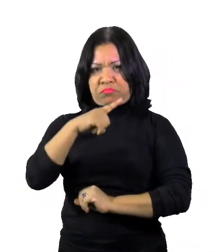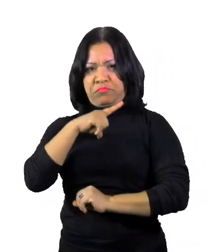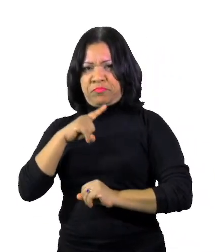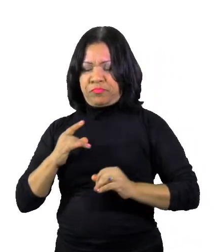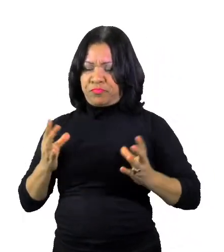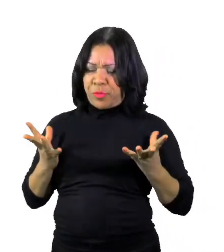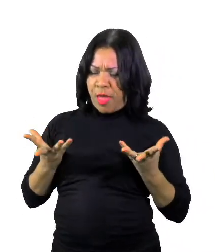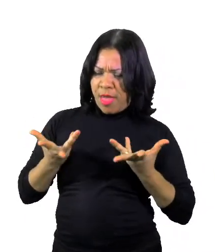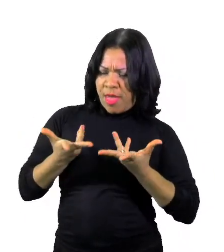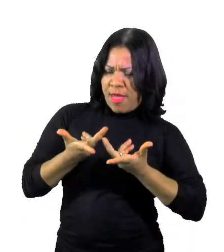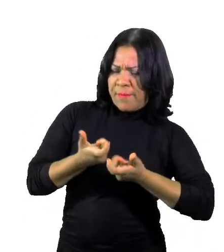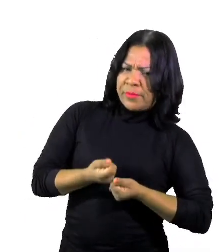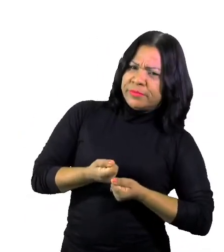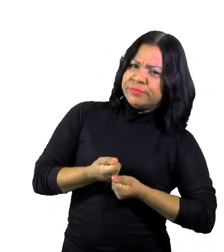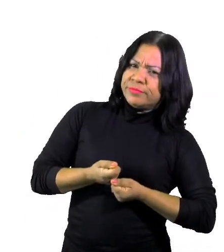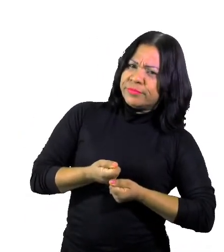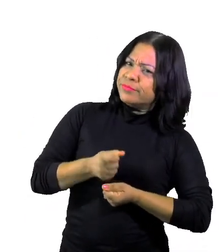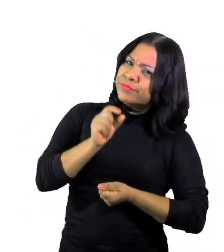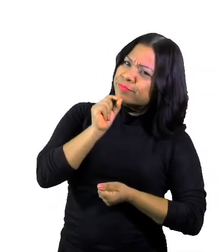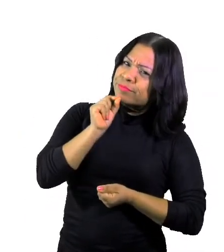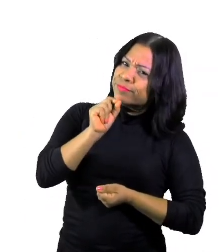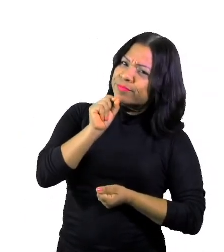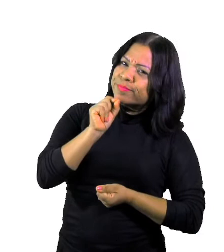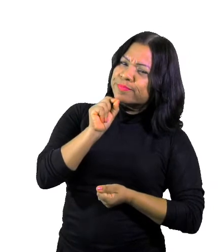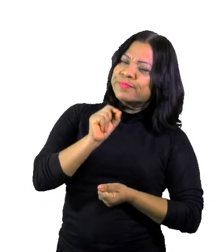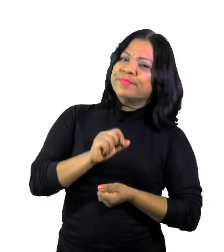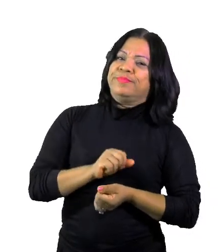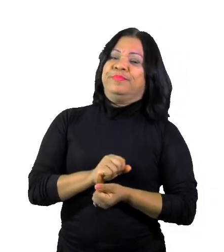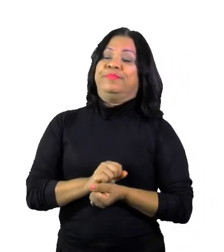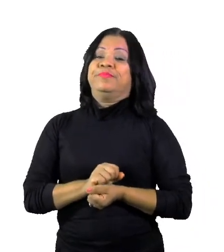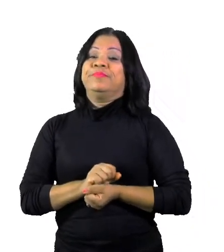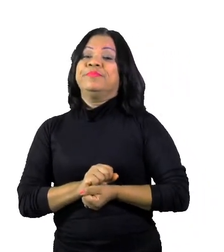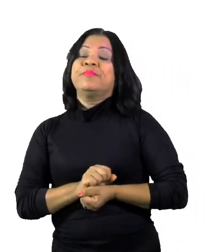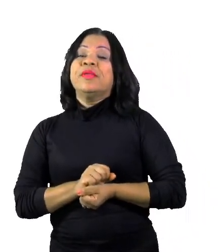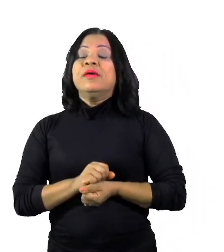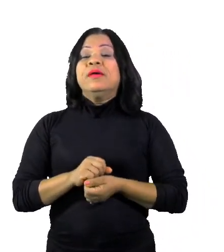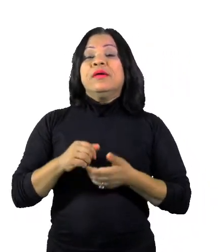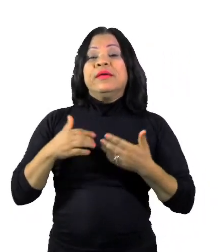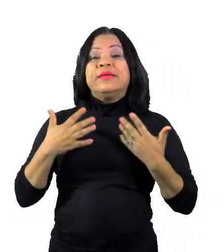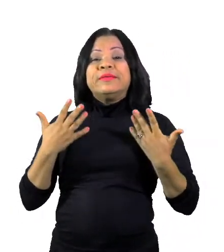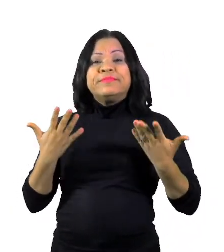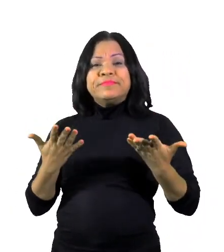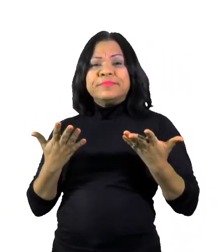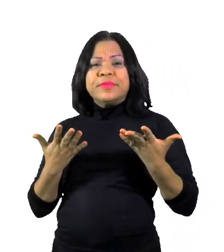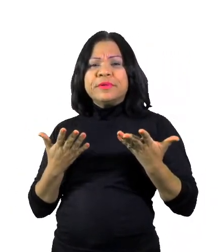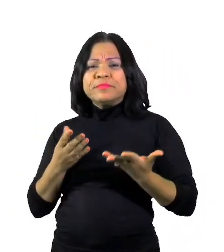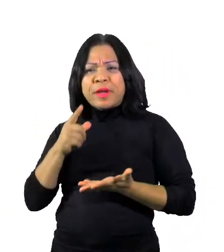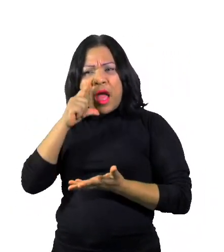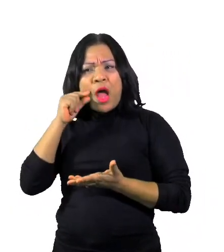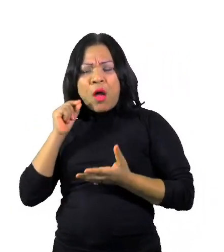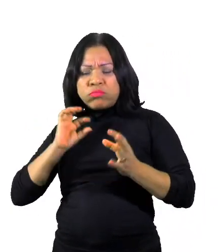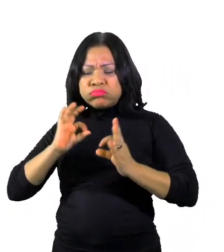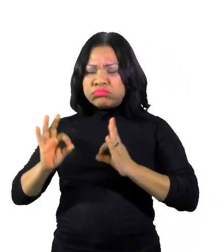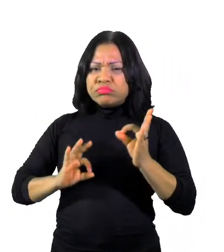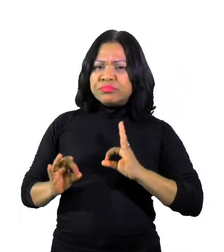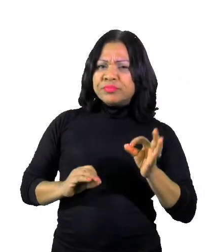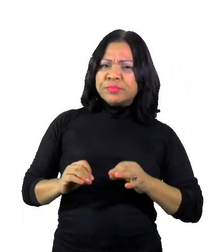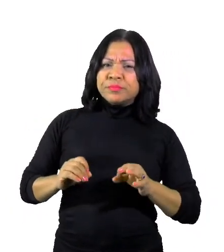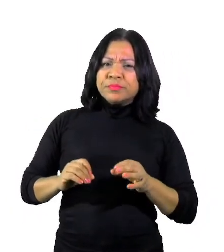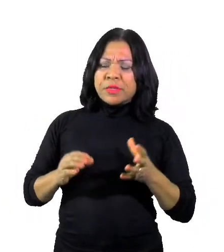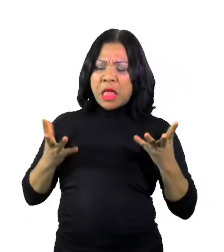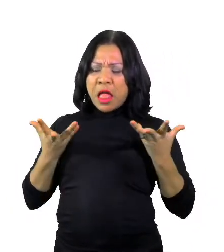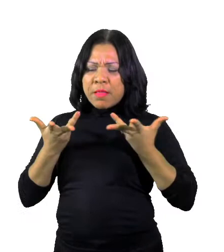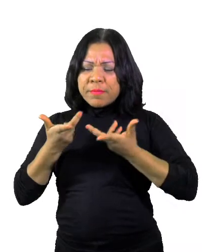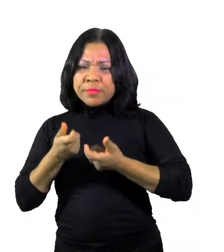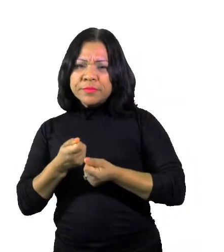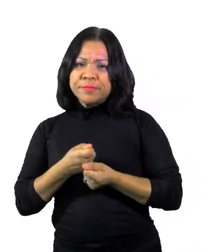para... Então, a onça pintada, ela tem habilidade de quê? Letra A,